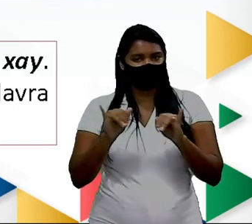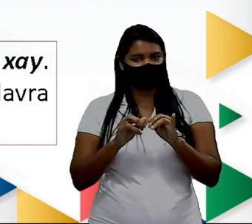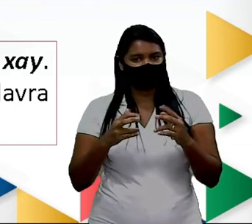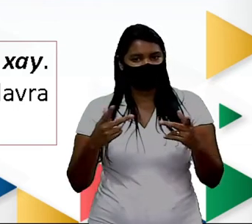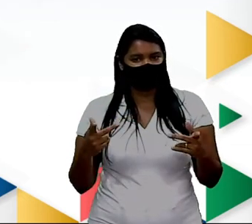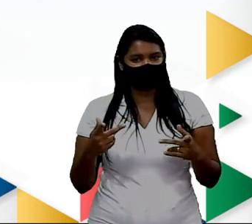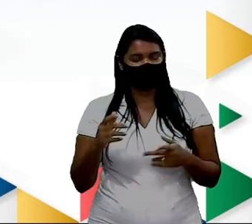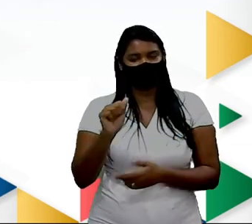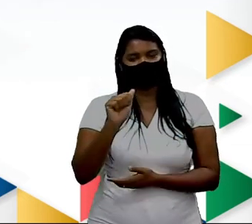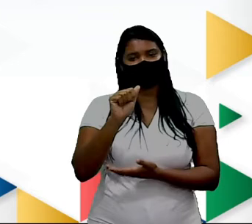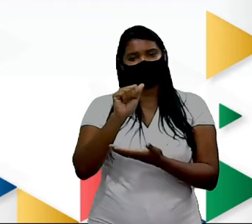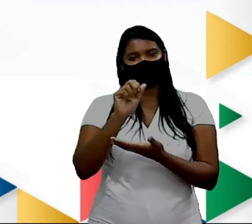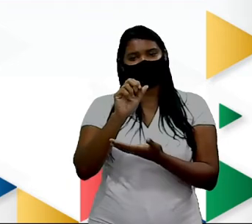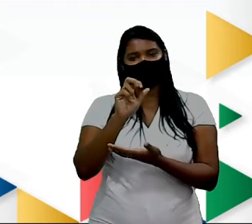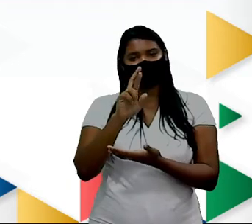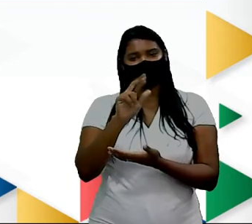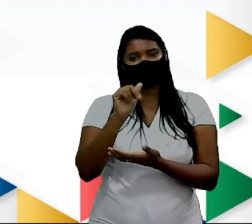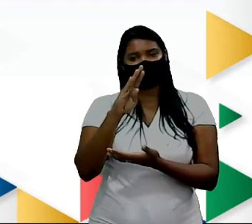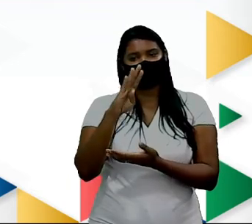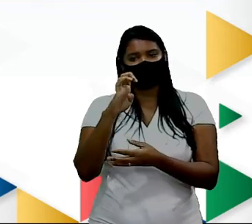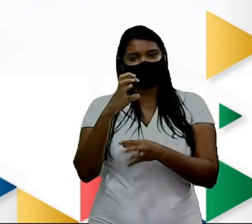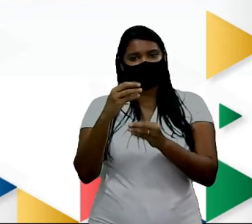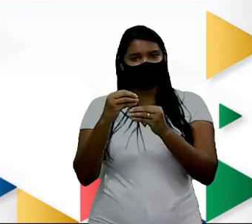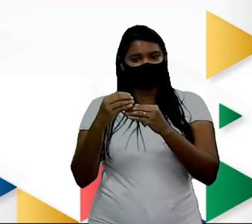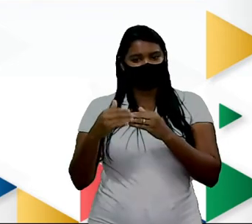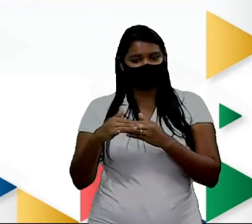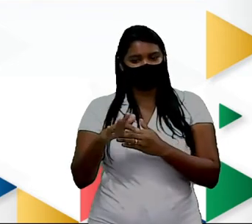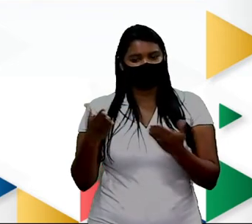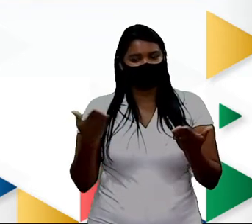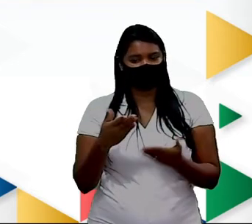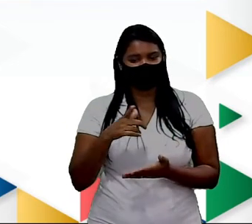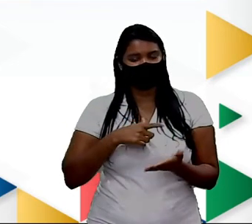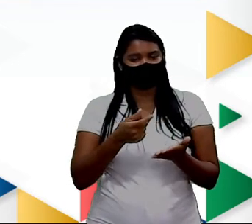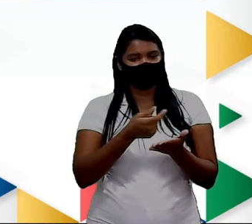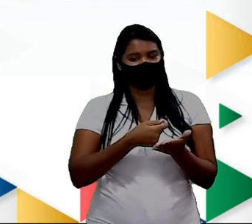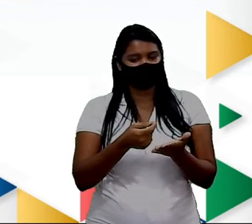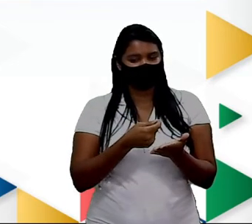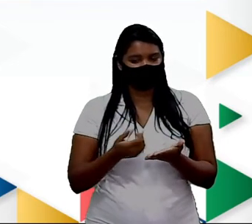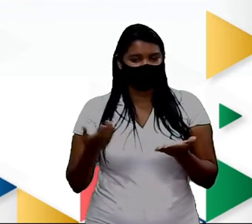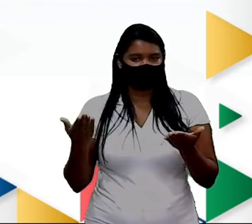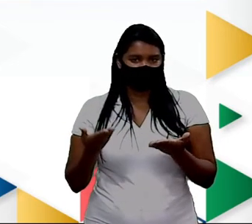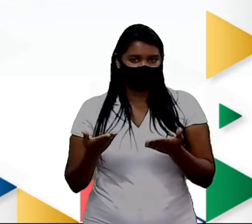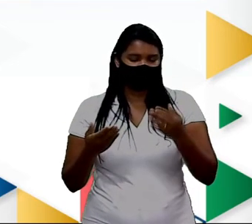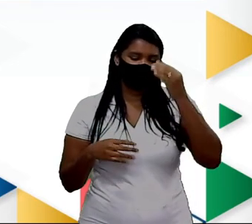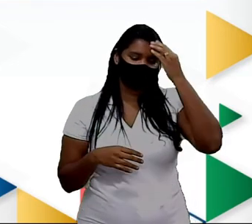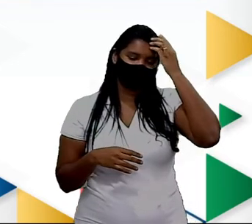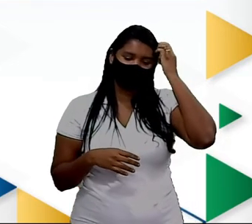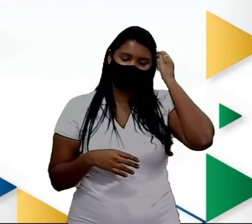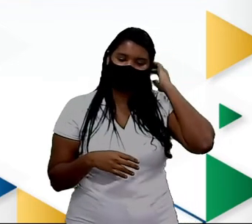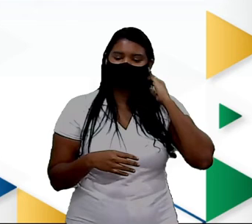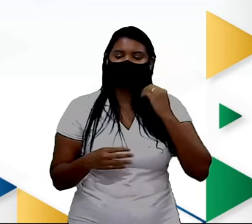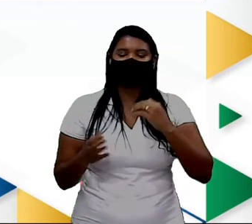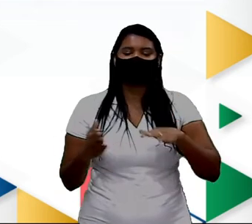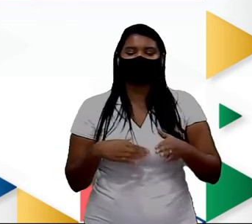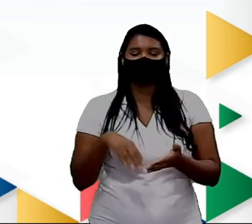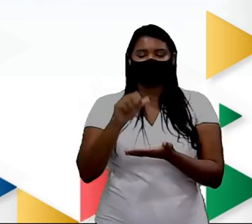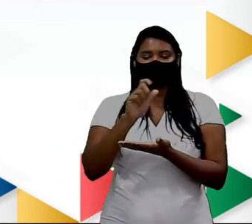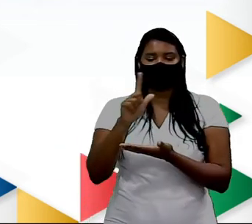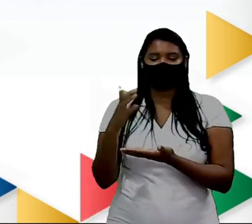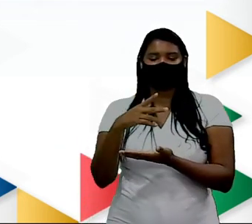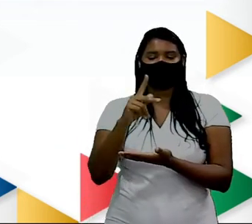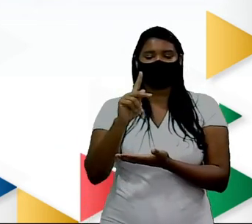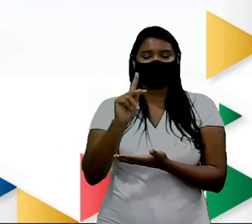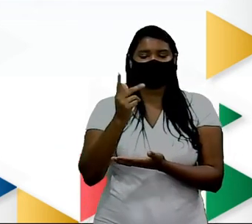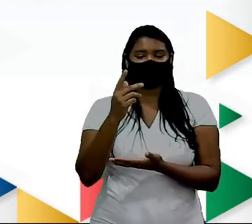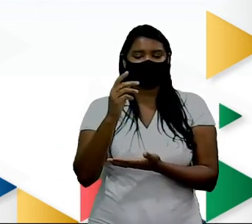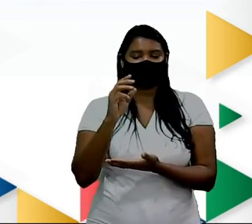em árabe, tá bom? Bom, a partir disso, nós temos os escritos lá do Al-Khawarizmi, que tem em sua